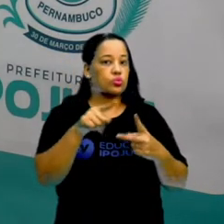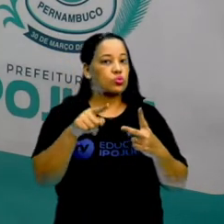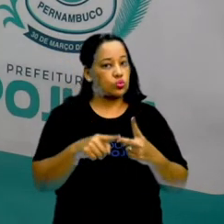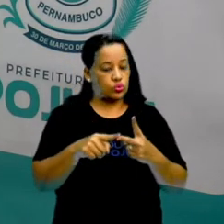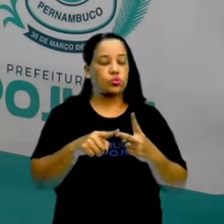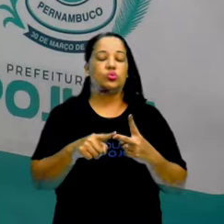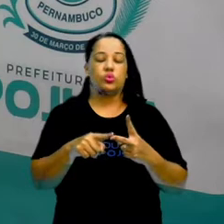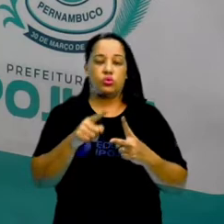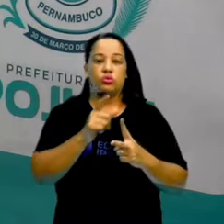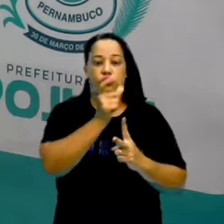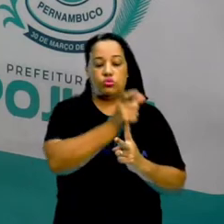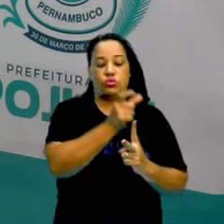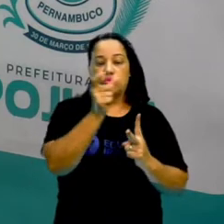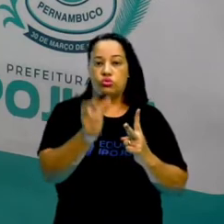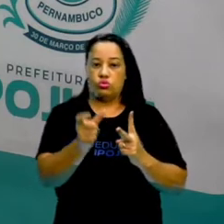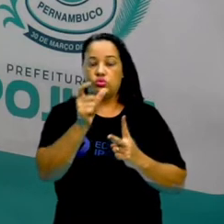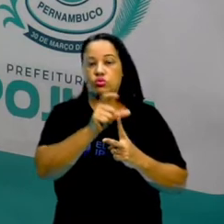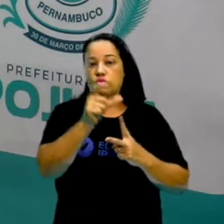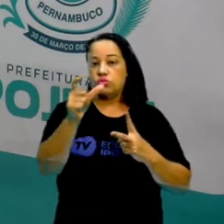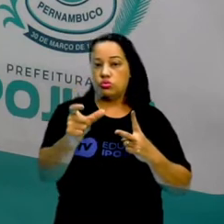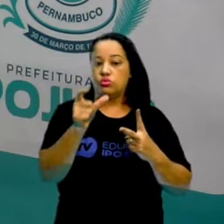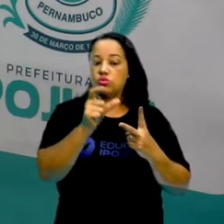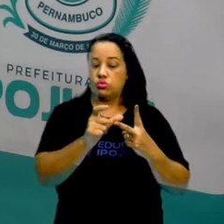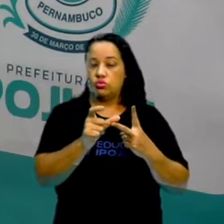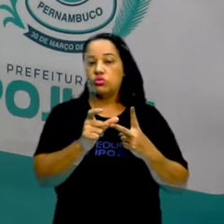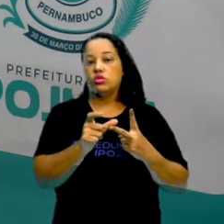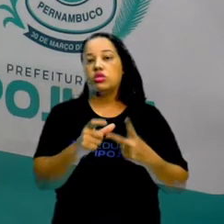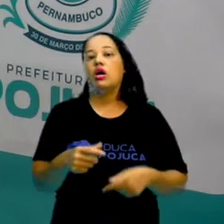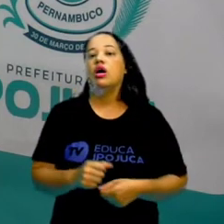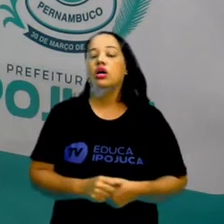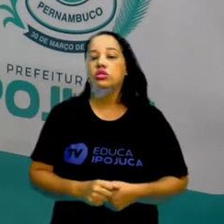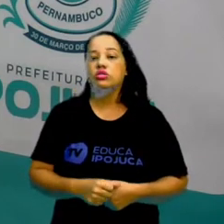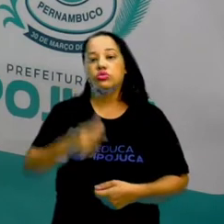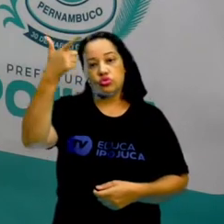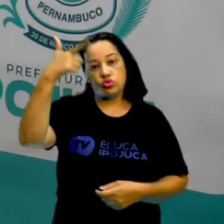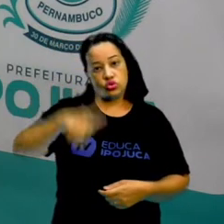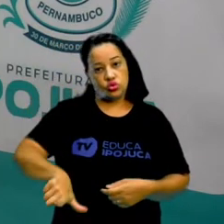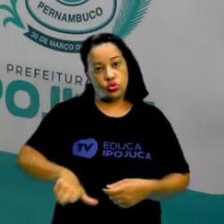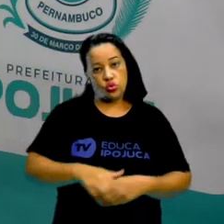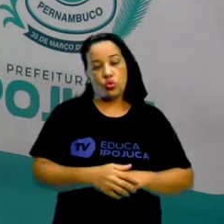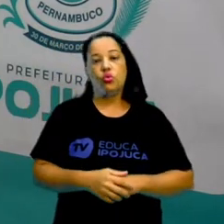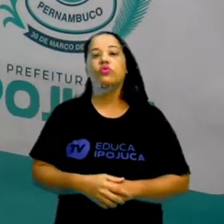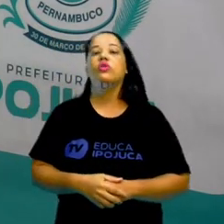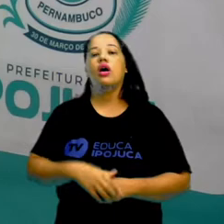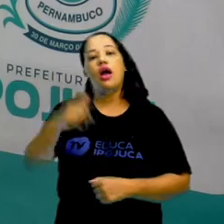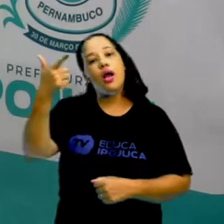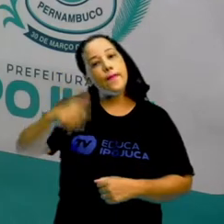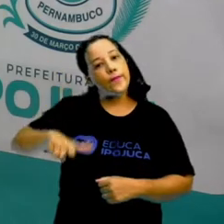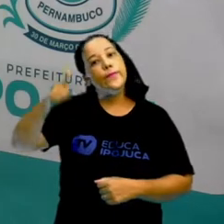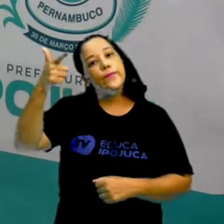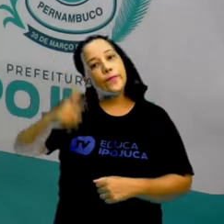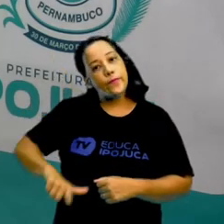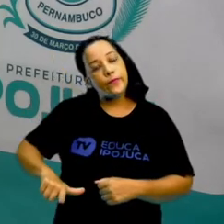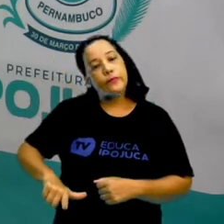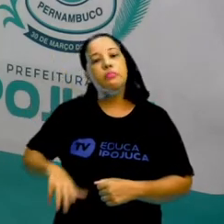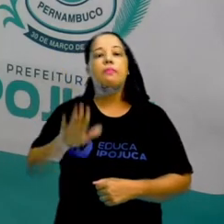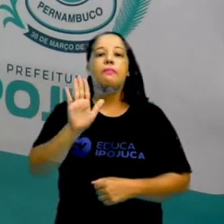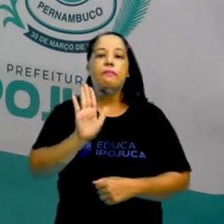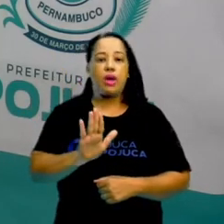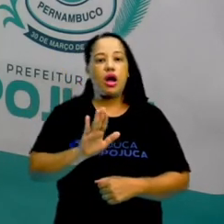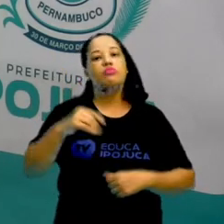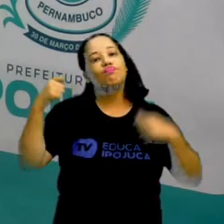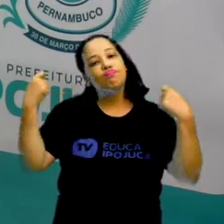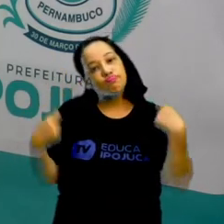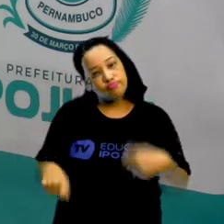o Going To como com o Will. Mais uma vez, é repetitivo, mas é